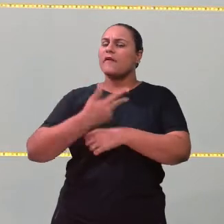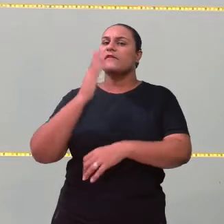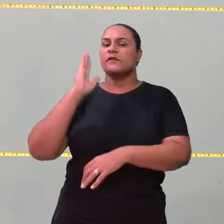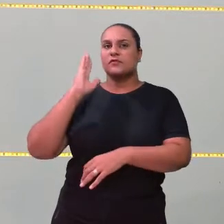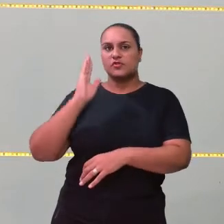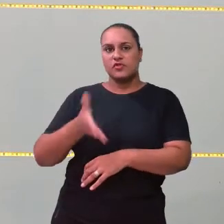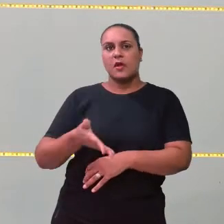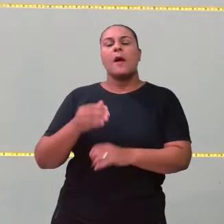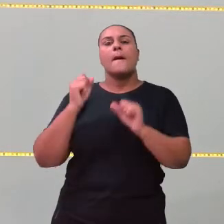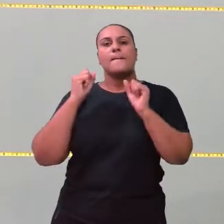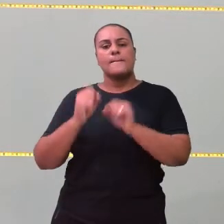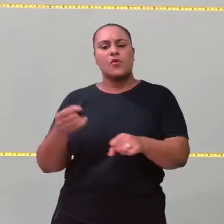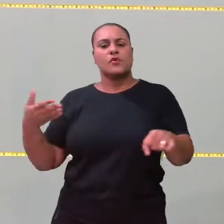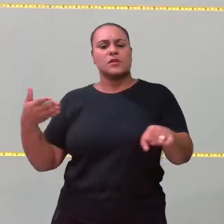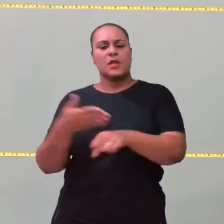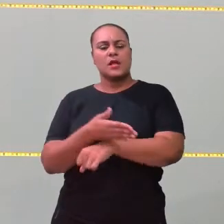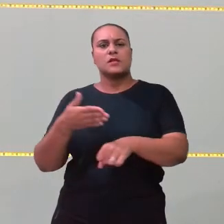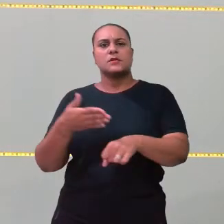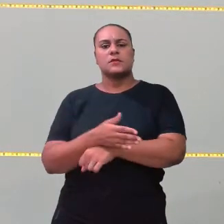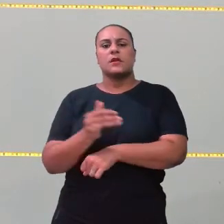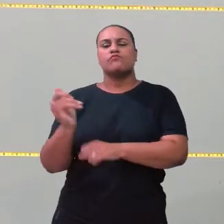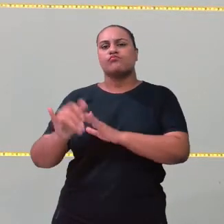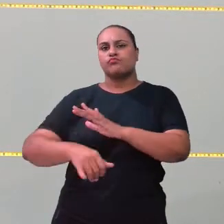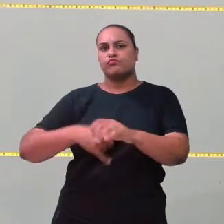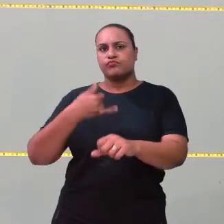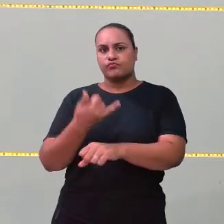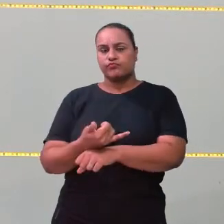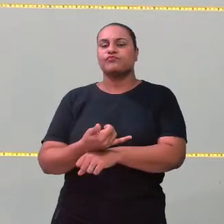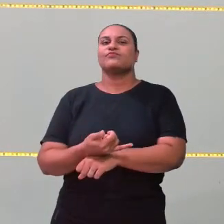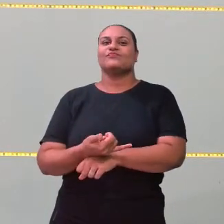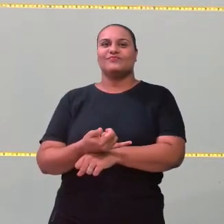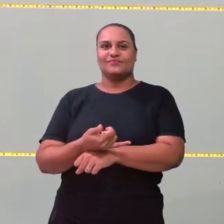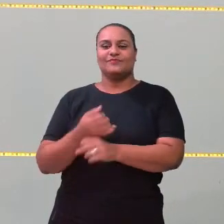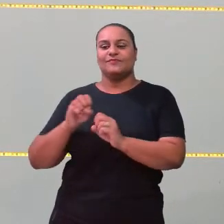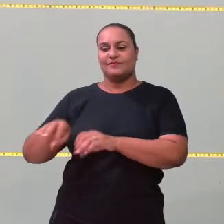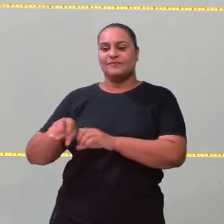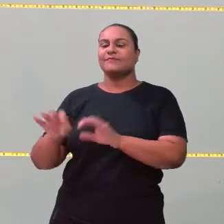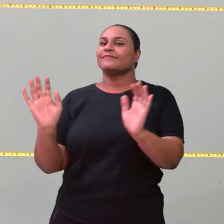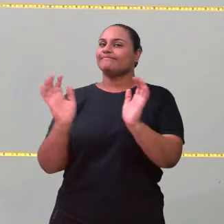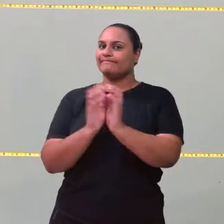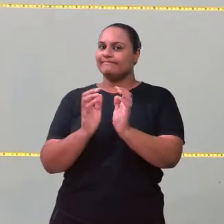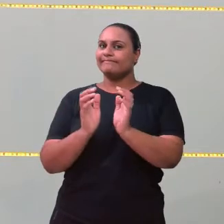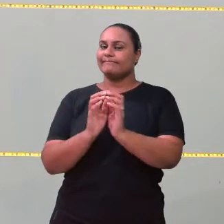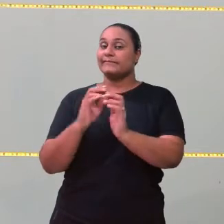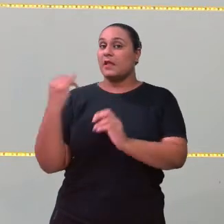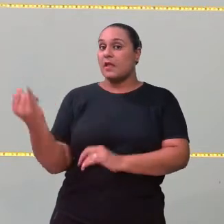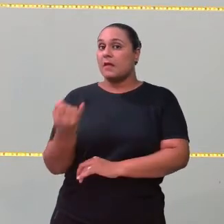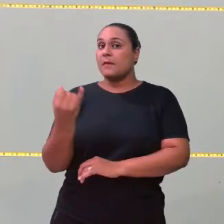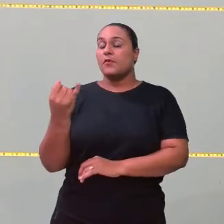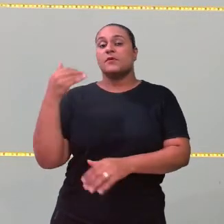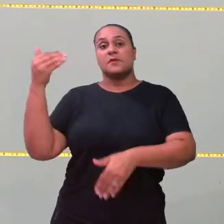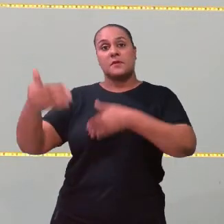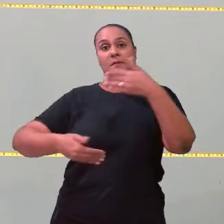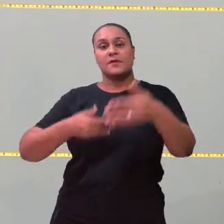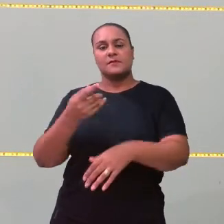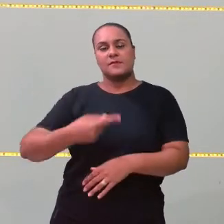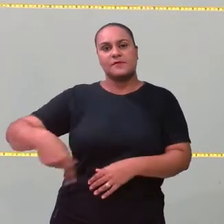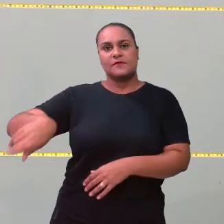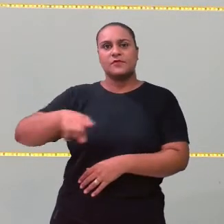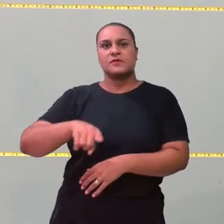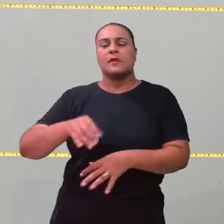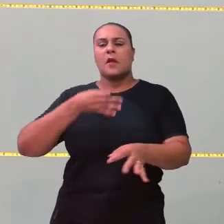quiser lá no canal do Educa Recife no YouTube. E é muito importante também a participação de vocês,